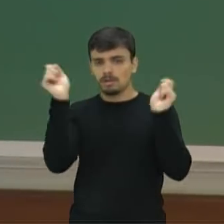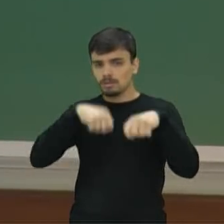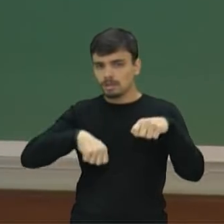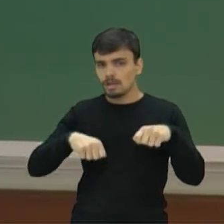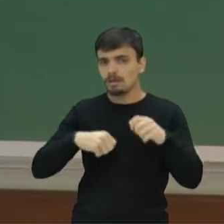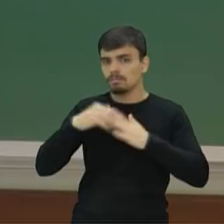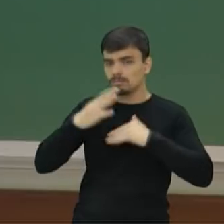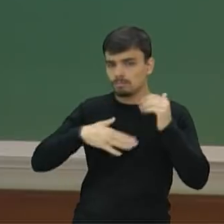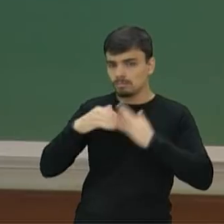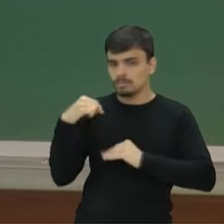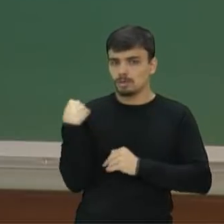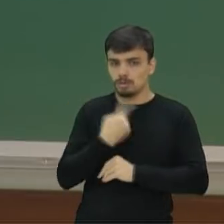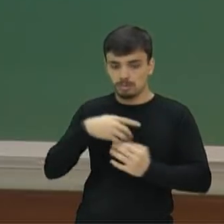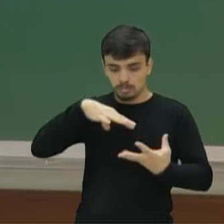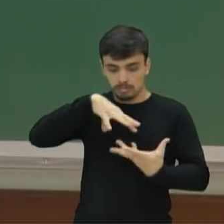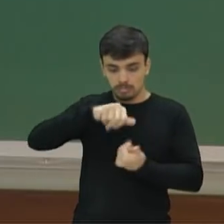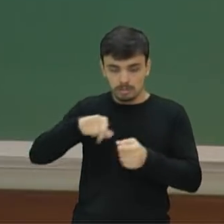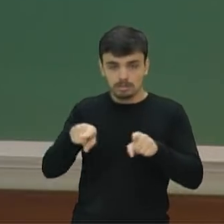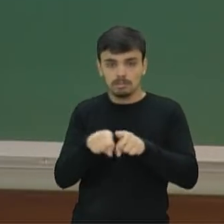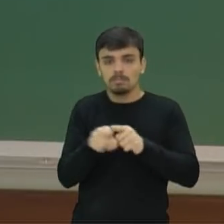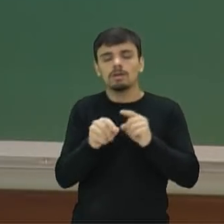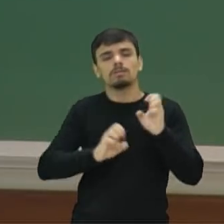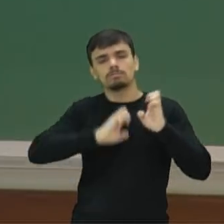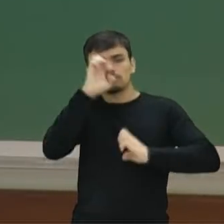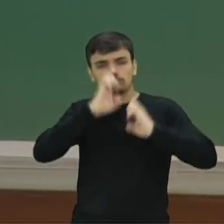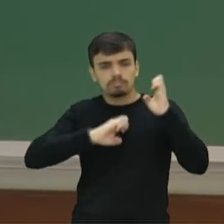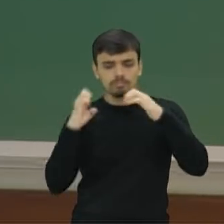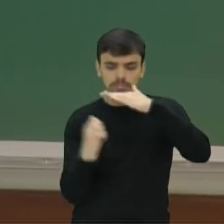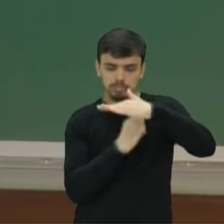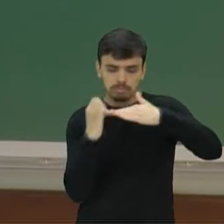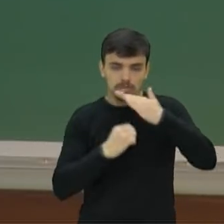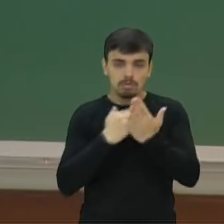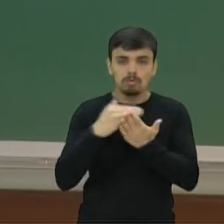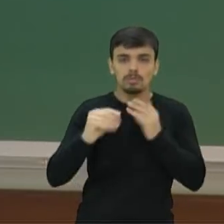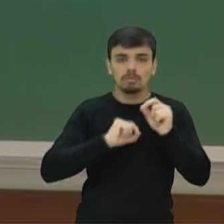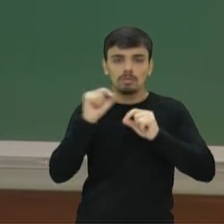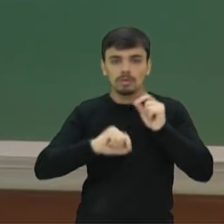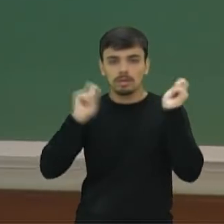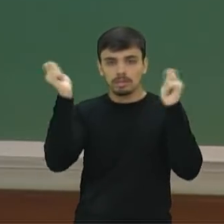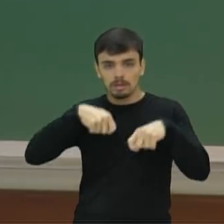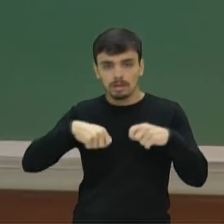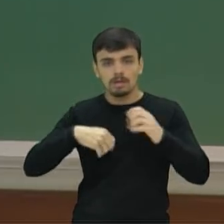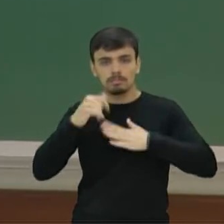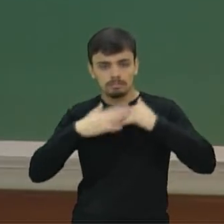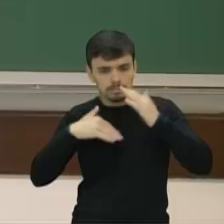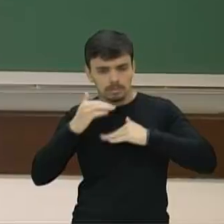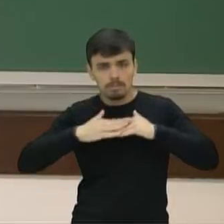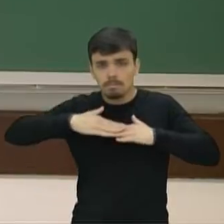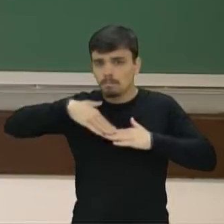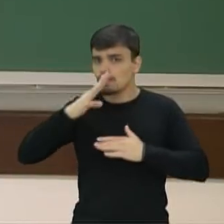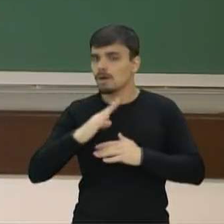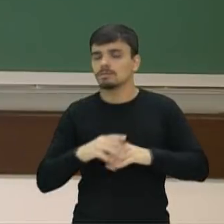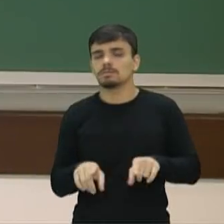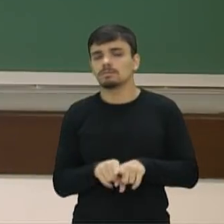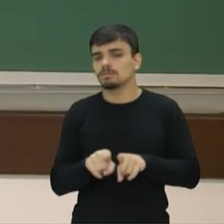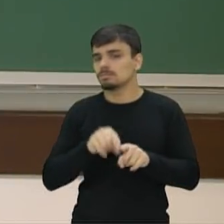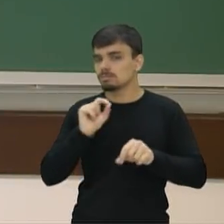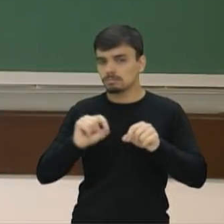produtiva do nosso planeta. As indústrias, as empresas passaram a ter condições de produzir muito mais. E